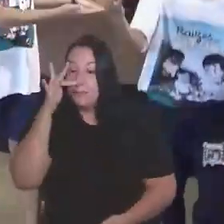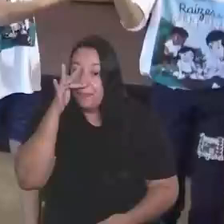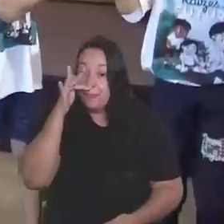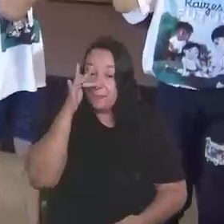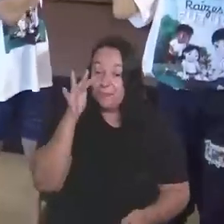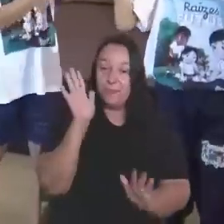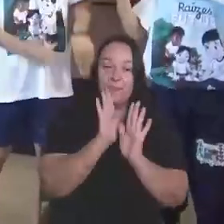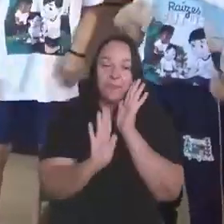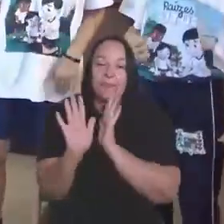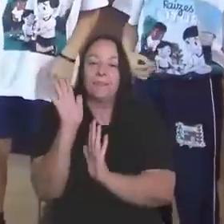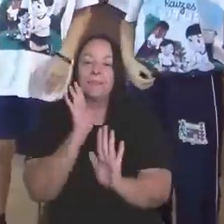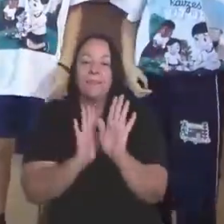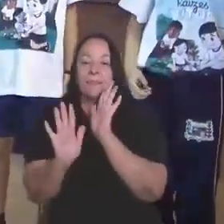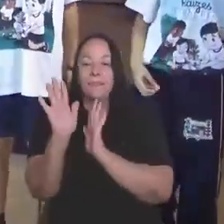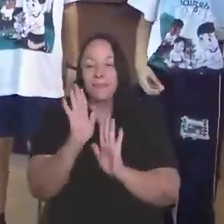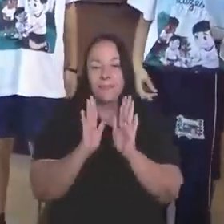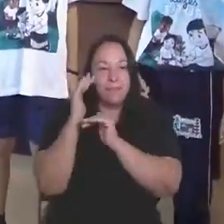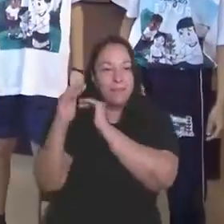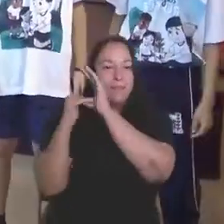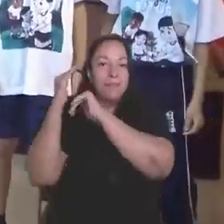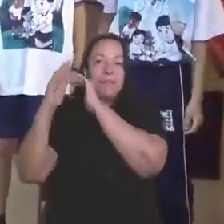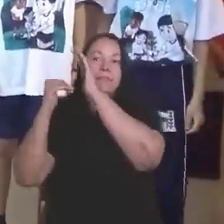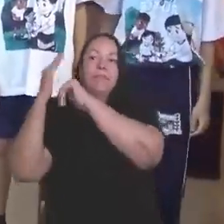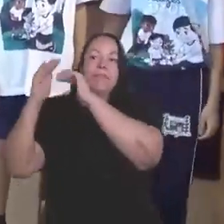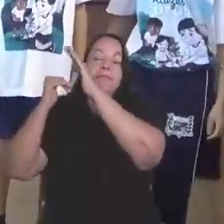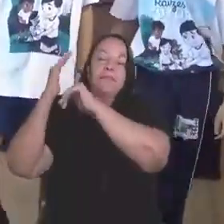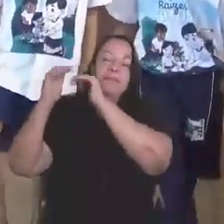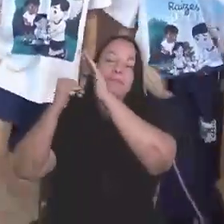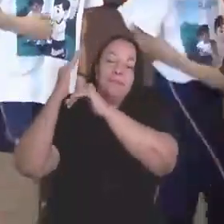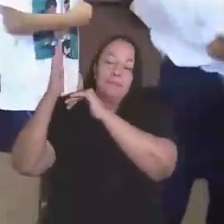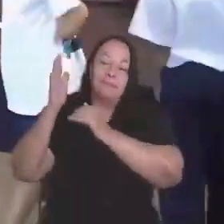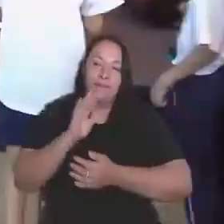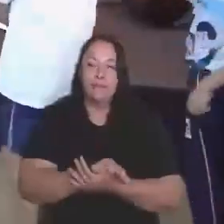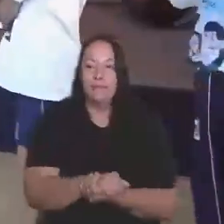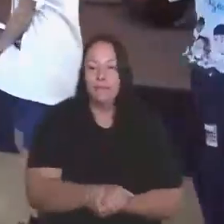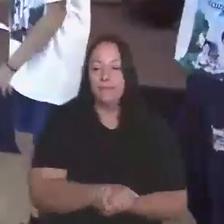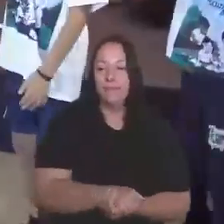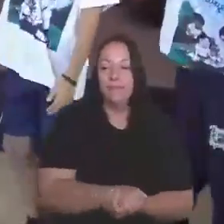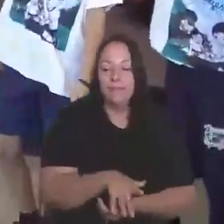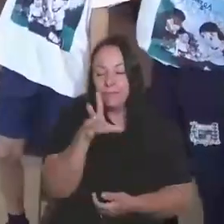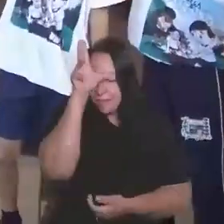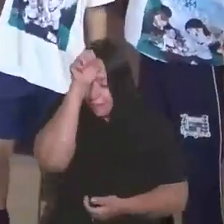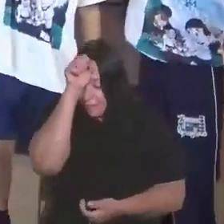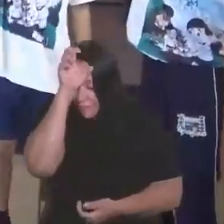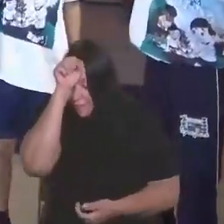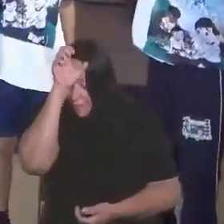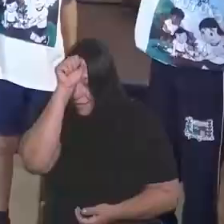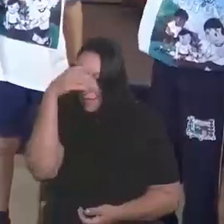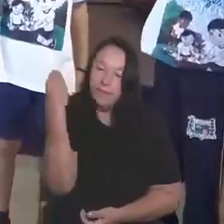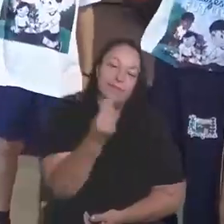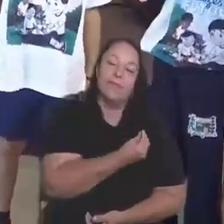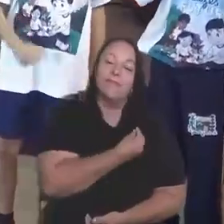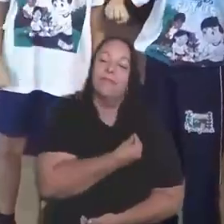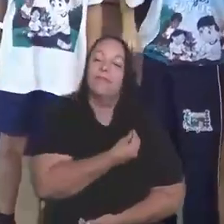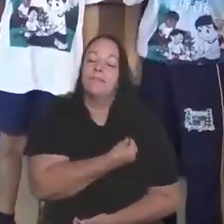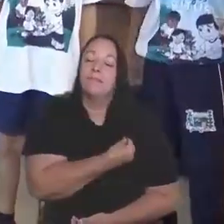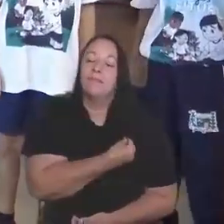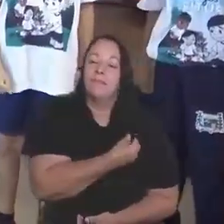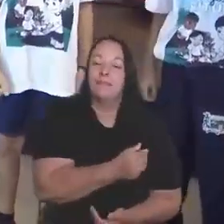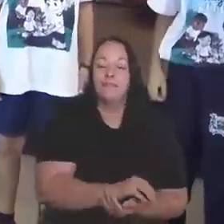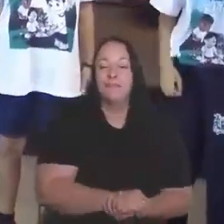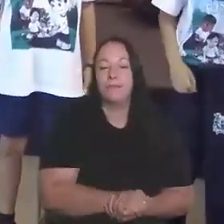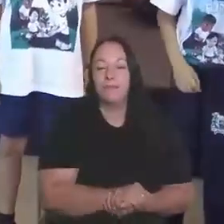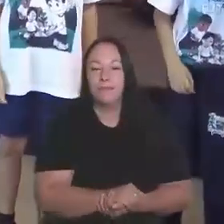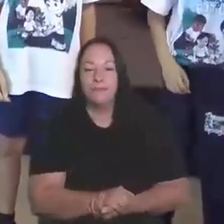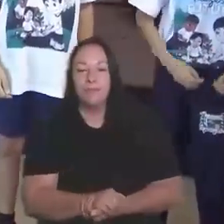Reflorestar, cuidar e crescer, é assim que a gente aprende a viver. E